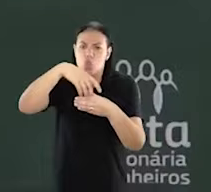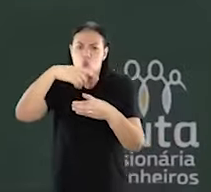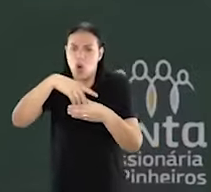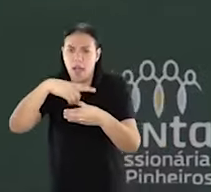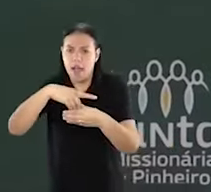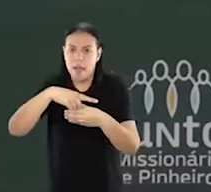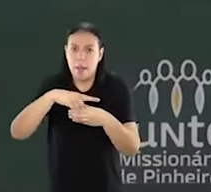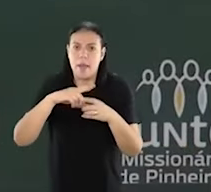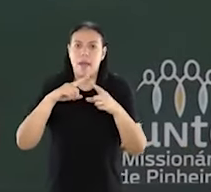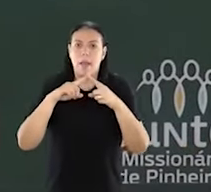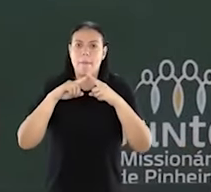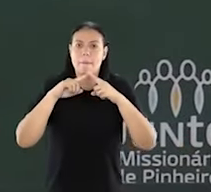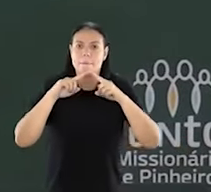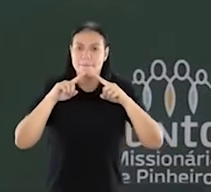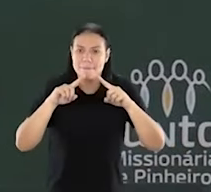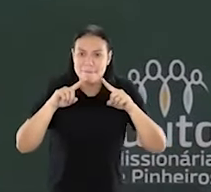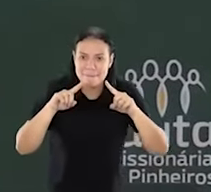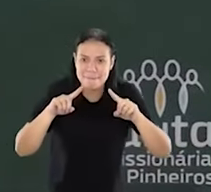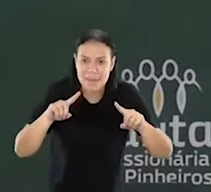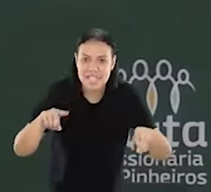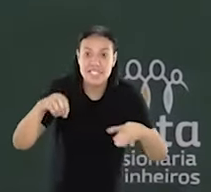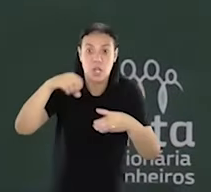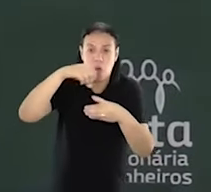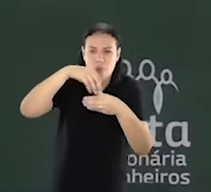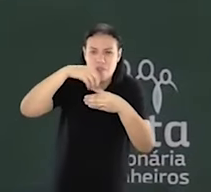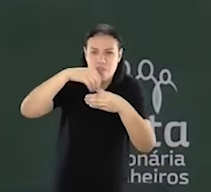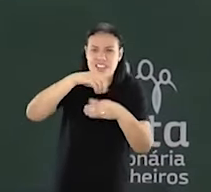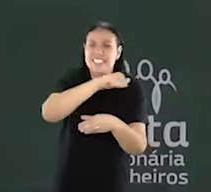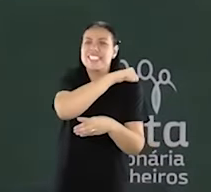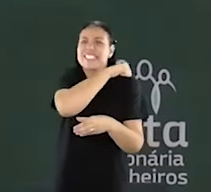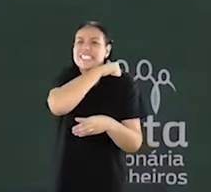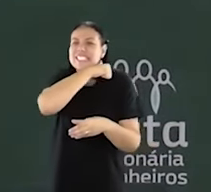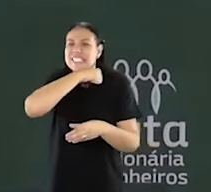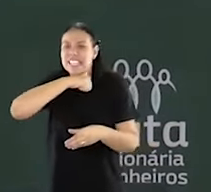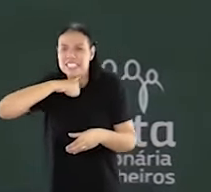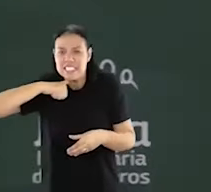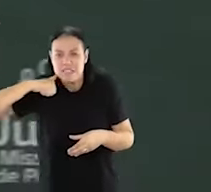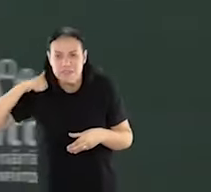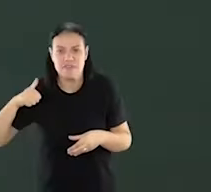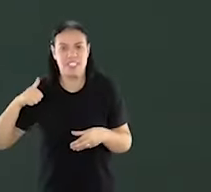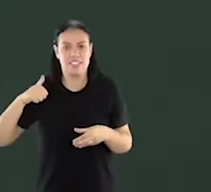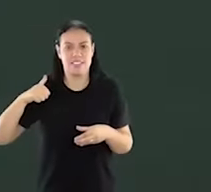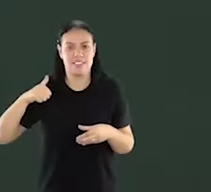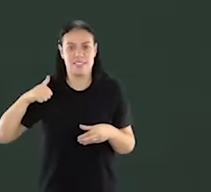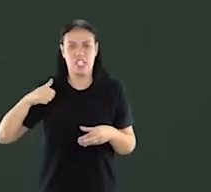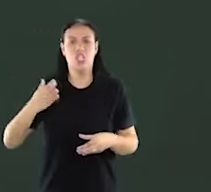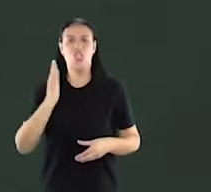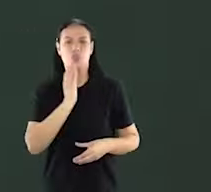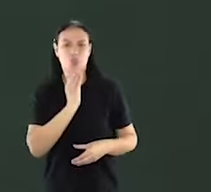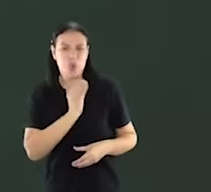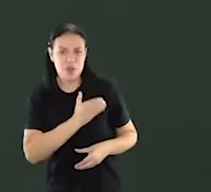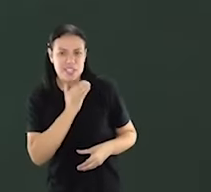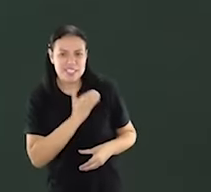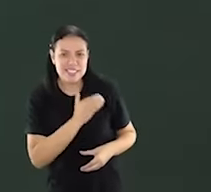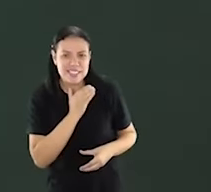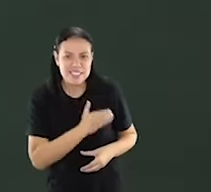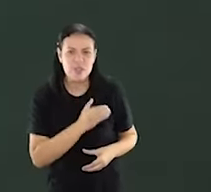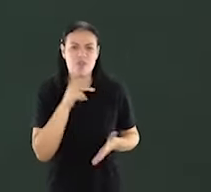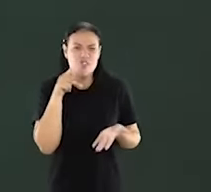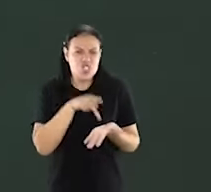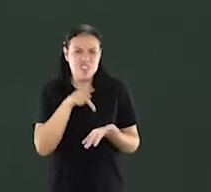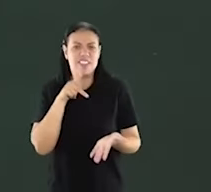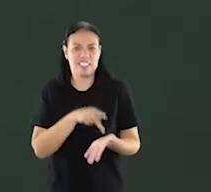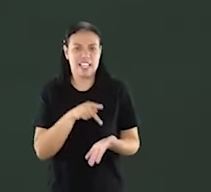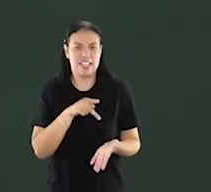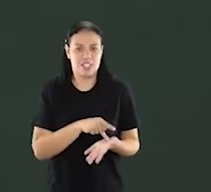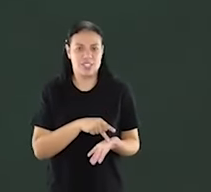você fazer uma oferta sacrificial, não do que sobra, não do que não faz falta, mas daquilo que tem valor e significado maior para você. Essa é